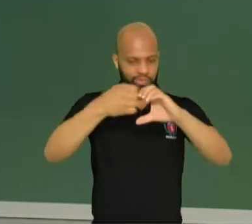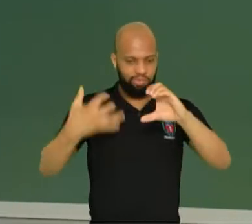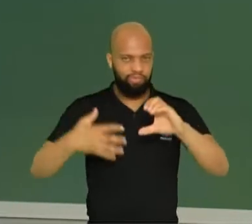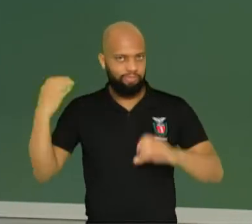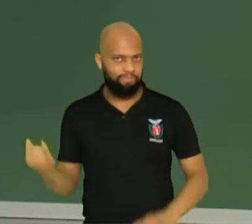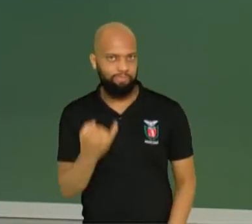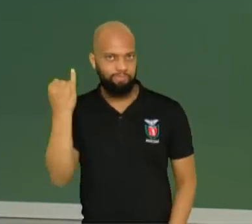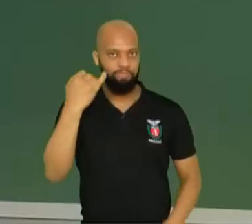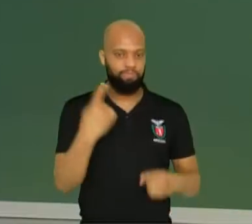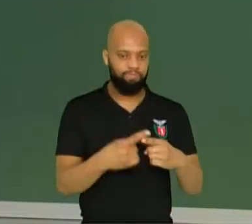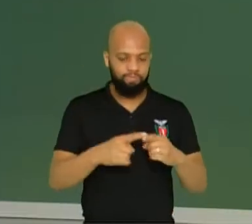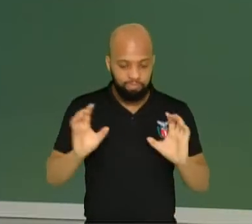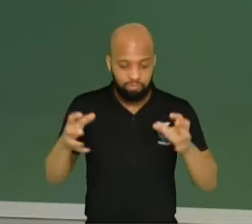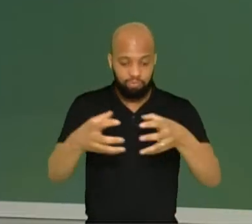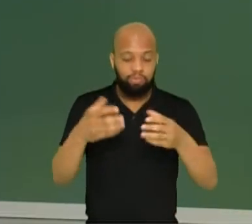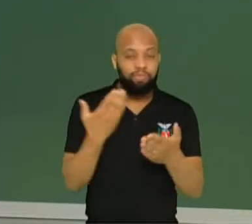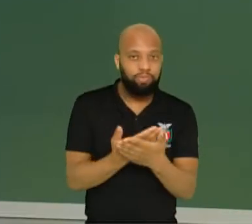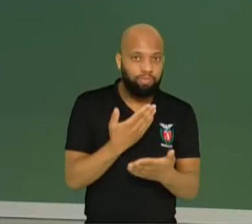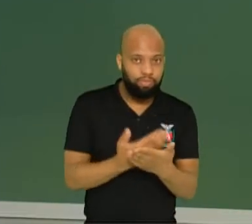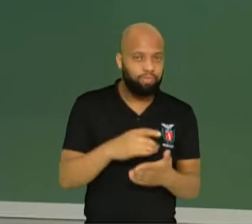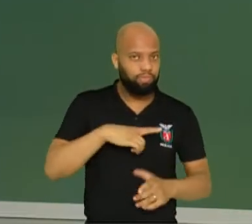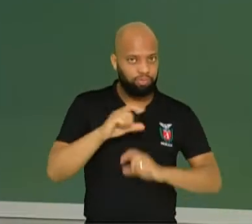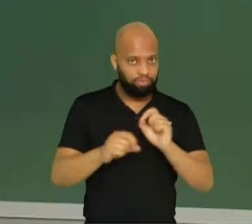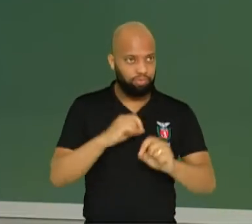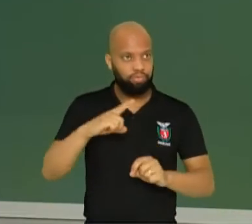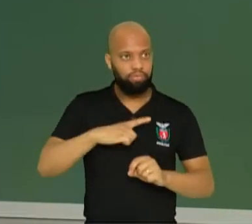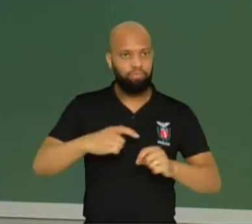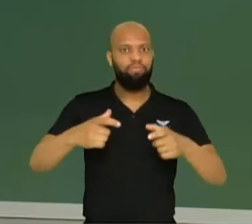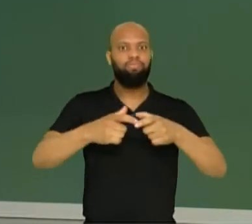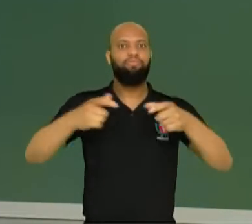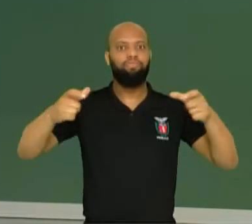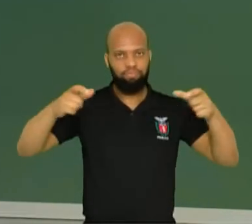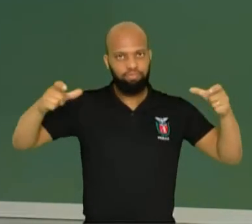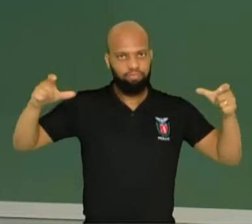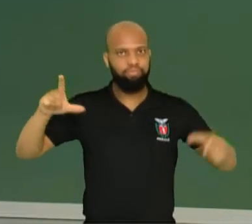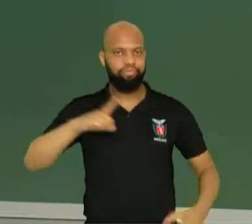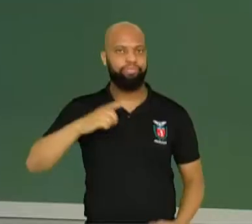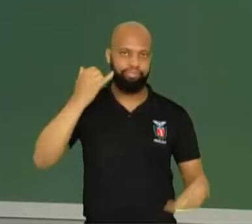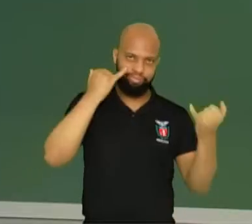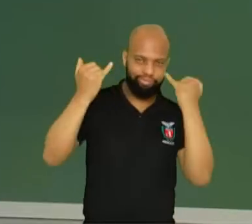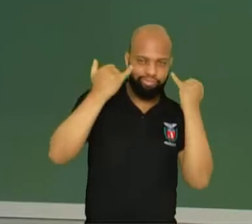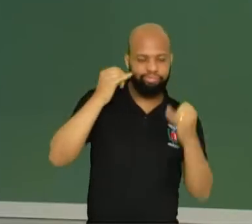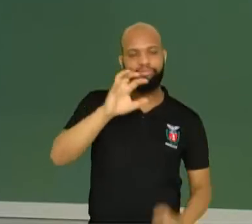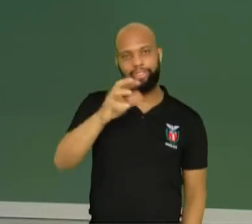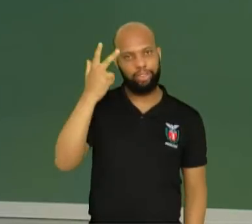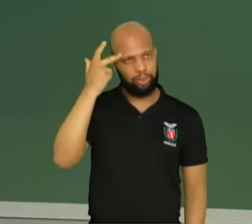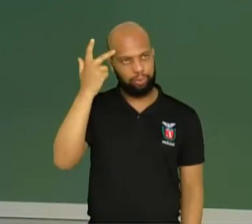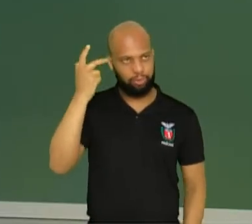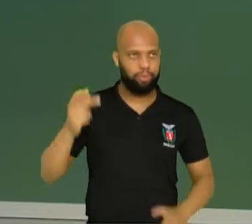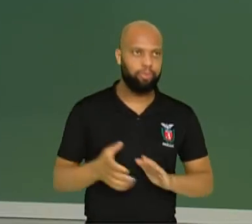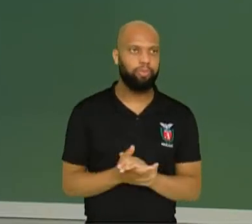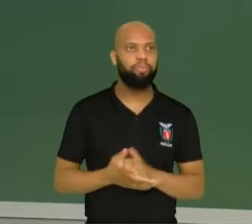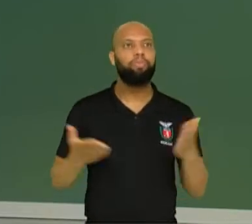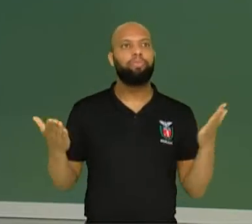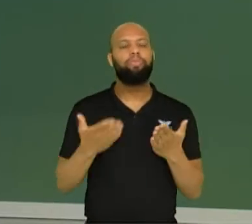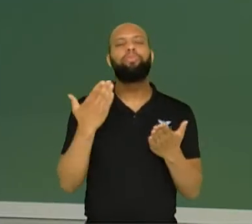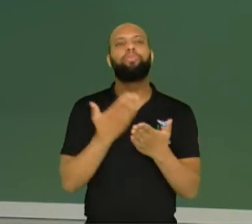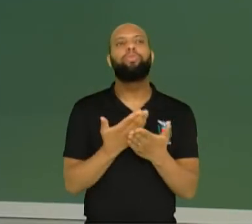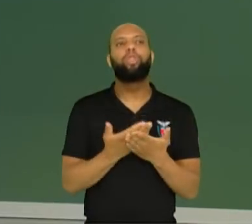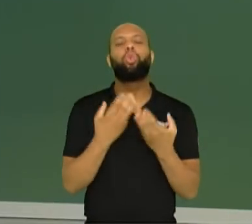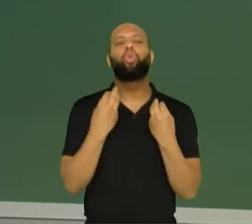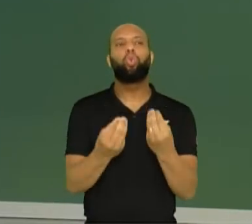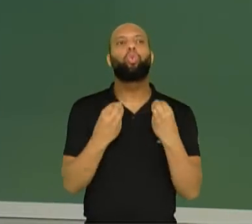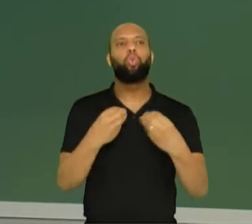que a cada grupo que a gente estuda vai tendo uma quantidade maior de informação. Isso é normal. Agora a gente vai falar um